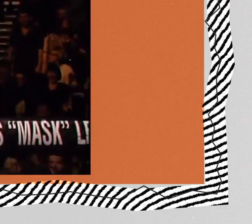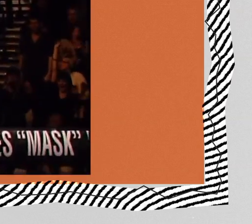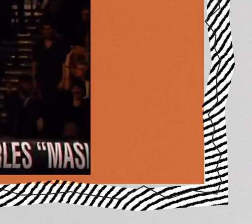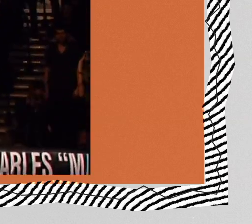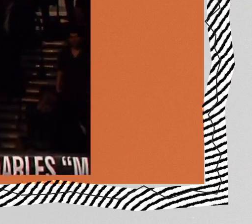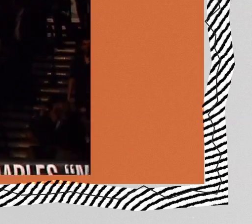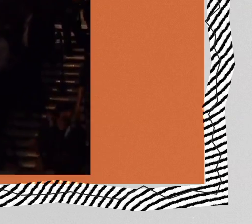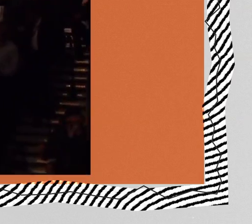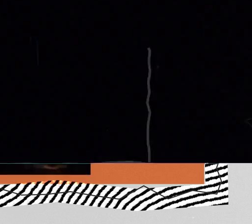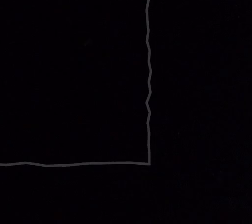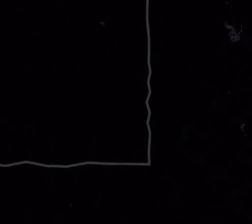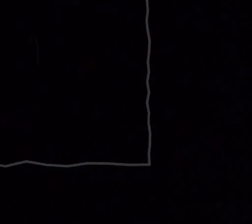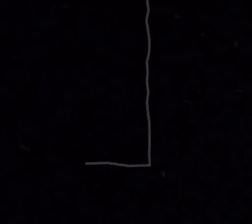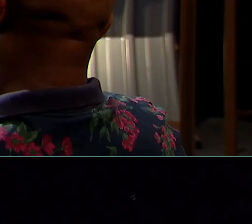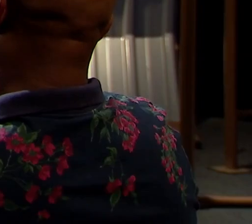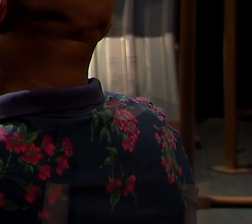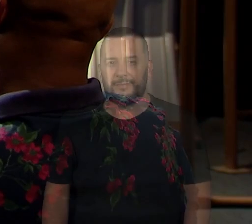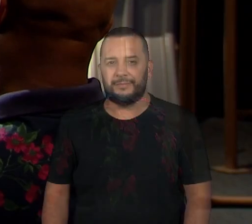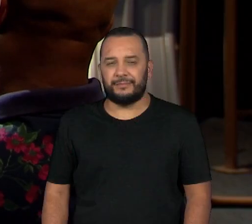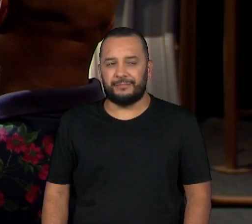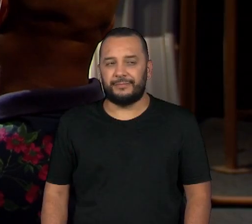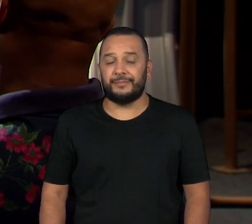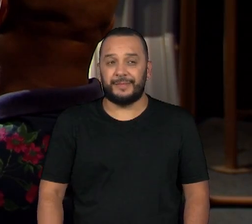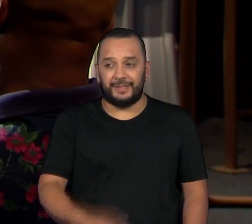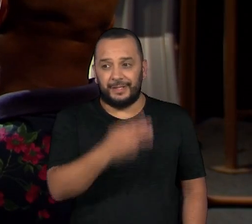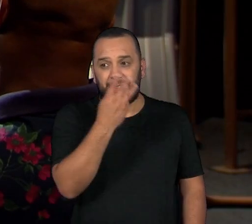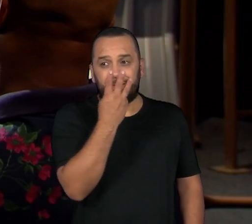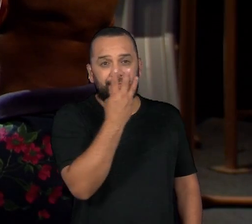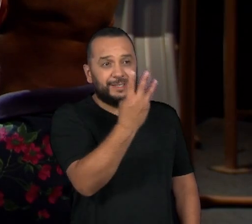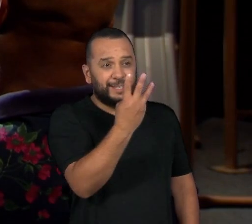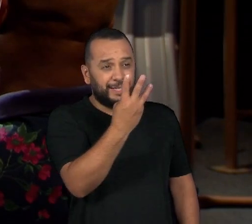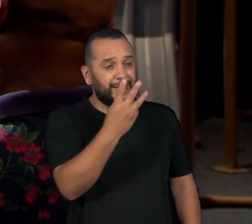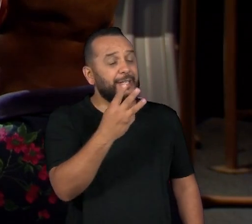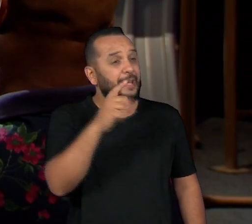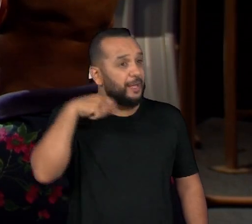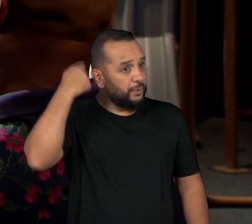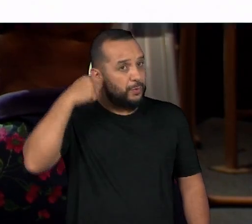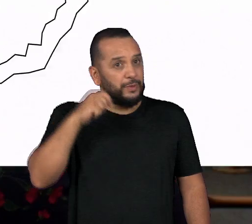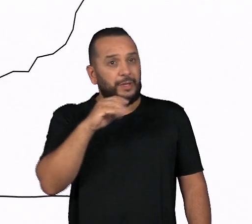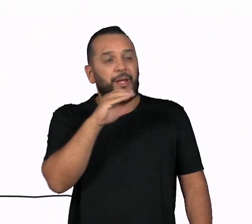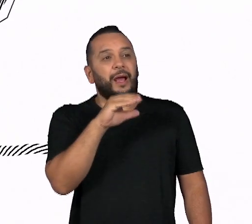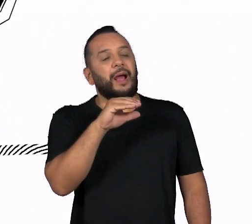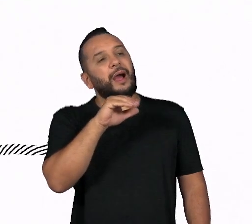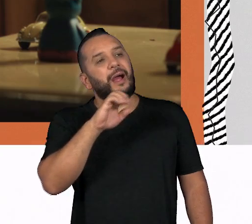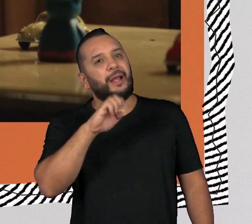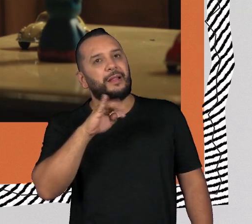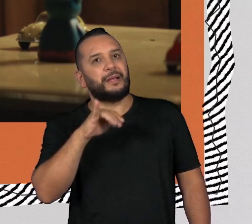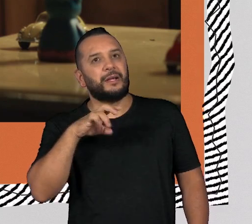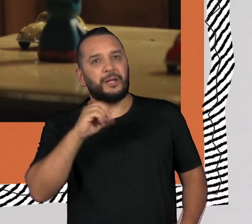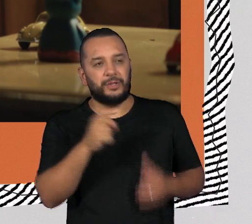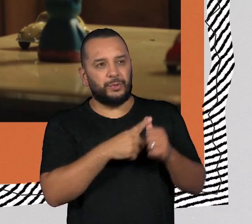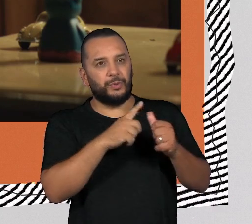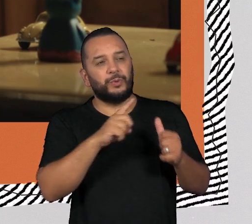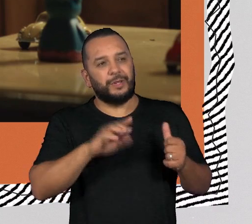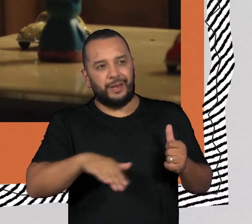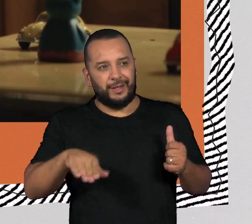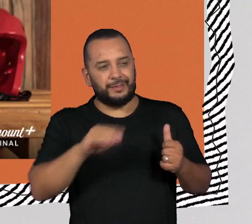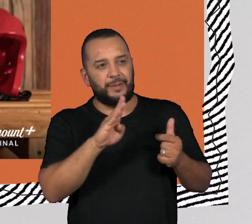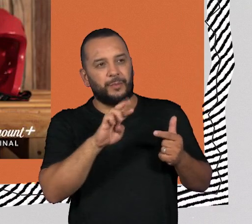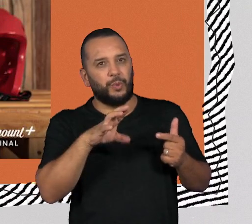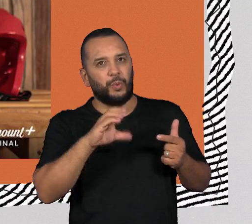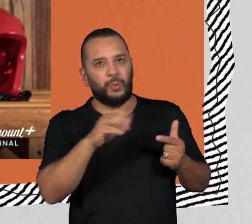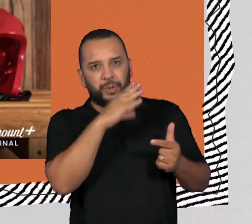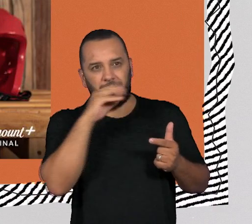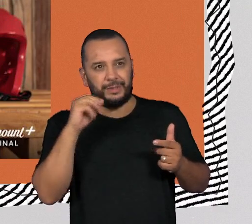champion. 3 atores fazem você: Caetano Vieira, criança, Bruno Vinícius, adolescente, e